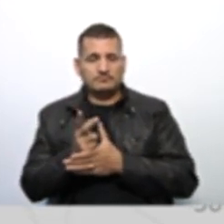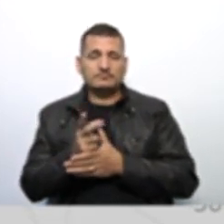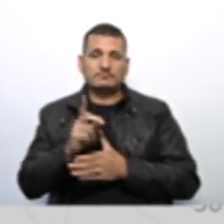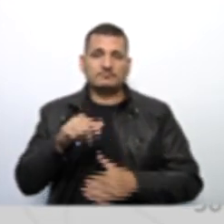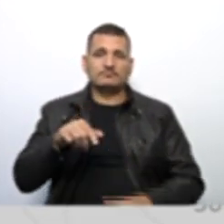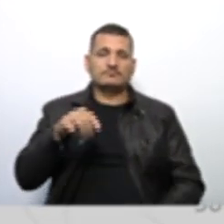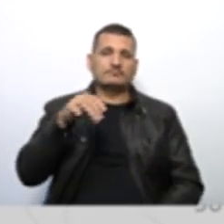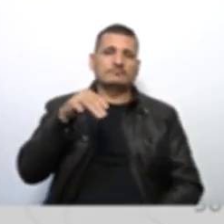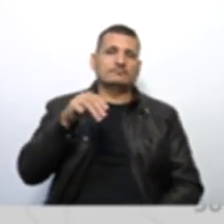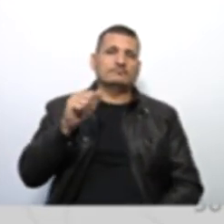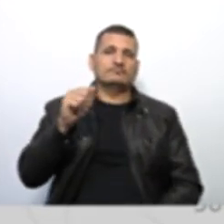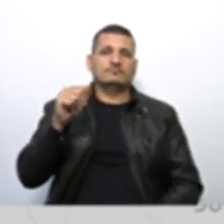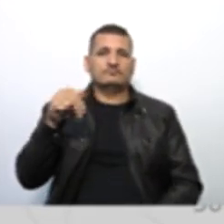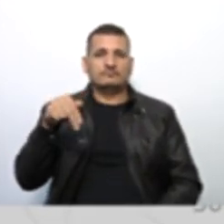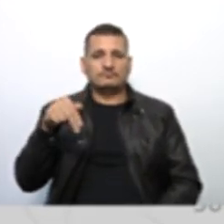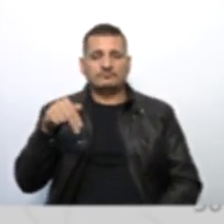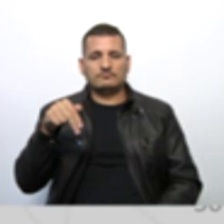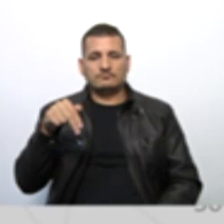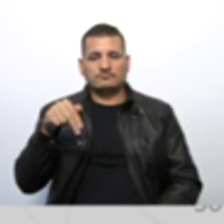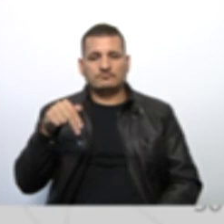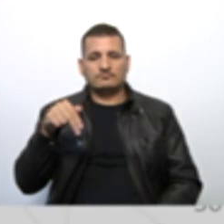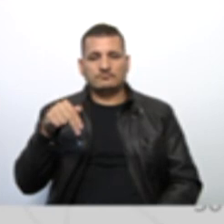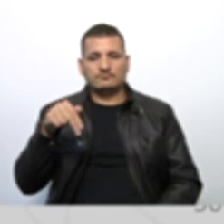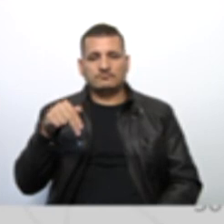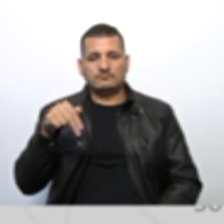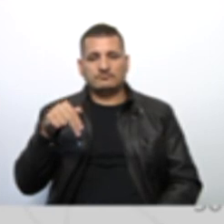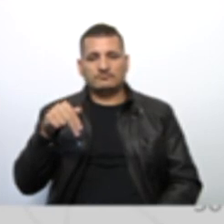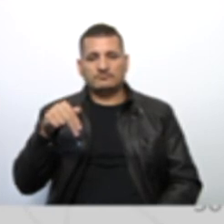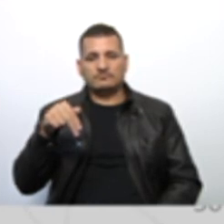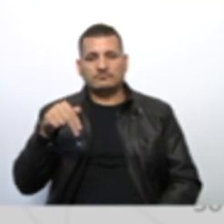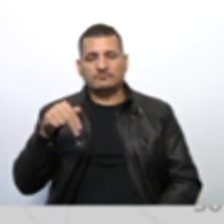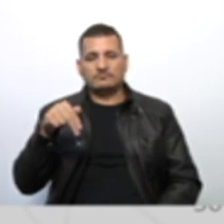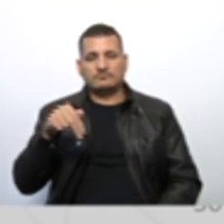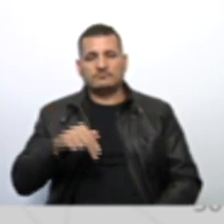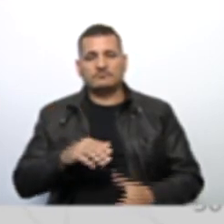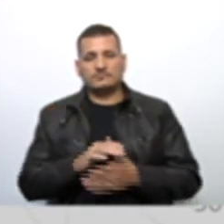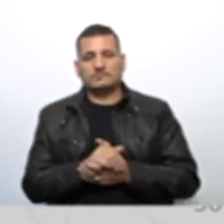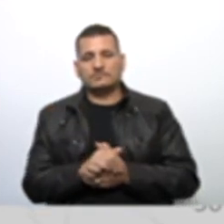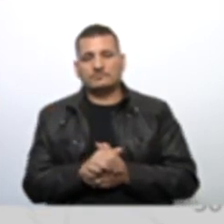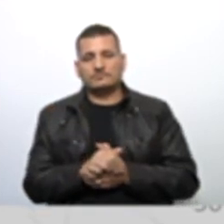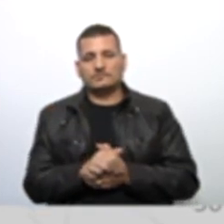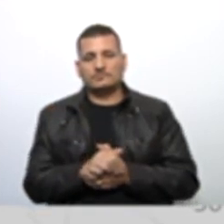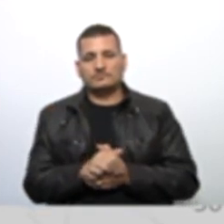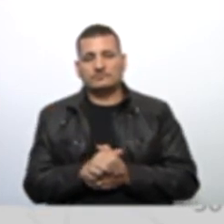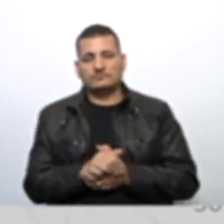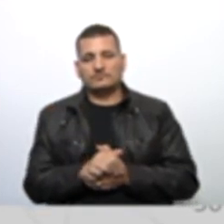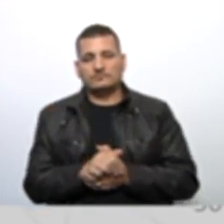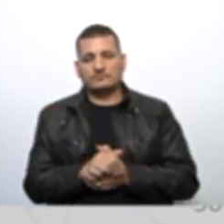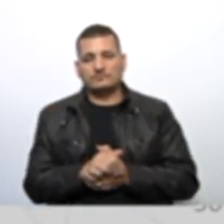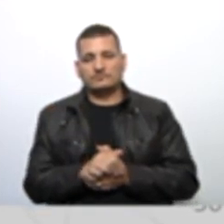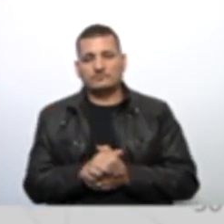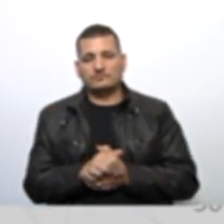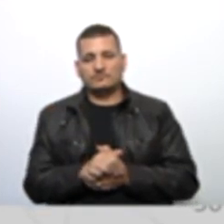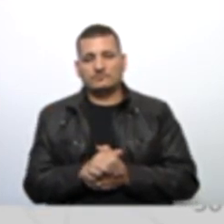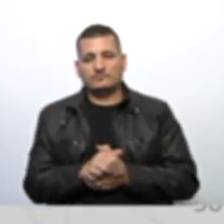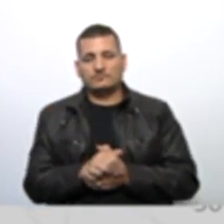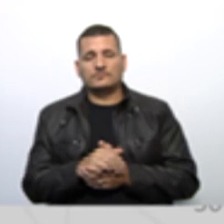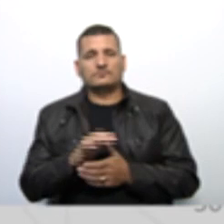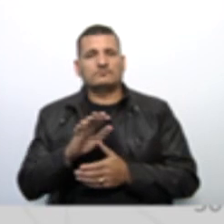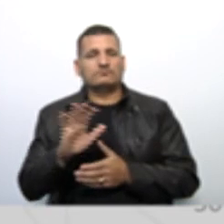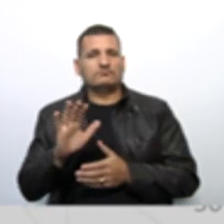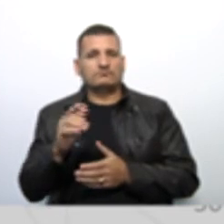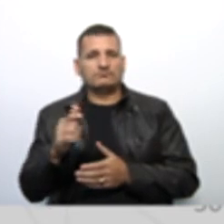classificar como MAN. Agora, se não houvesse essa ligação aqui, ó, não tem essa ligação entre outro bairro, é somente esse prédio